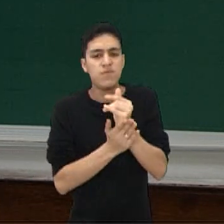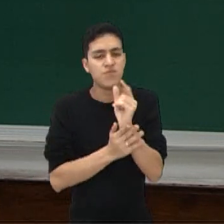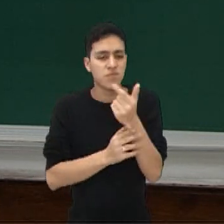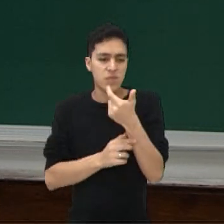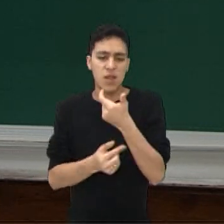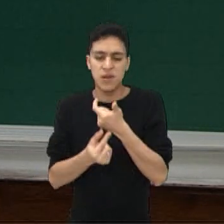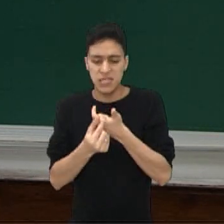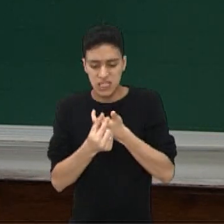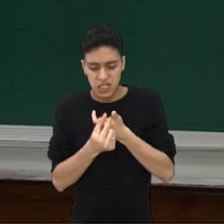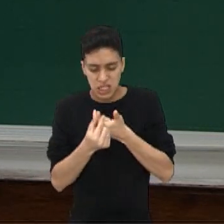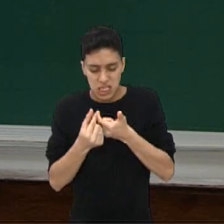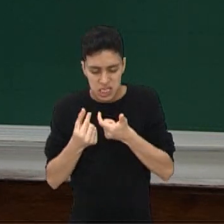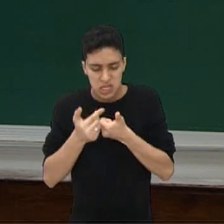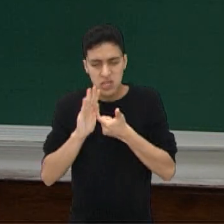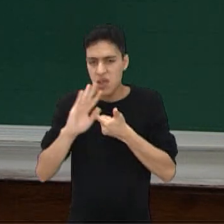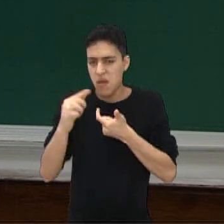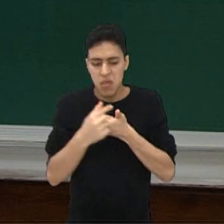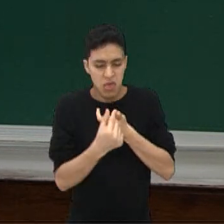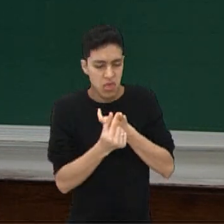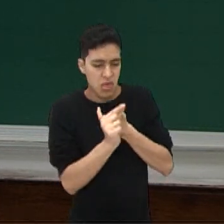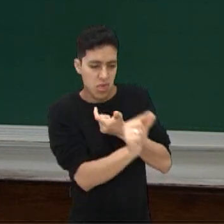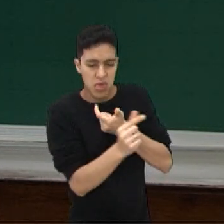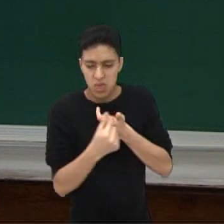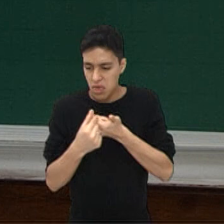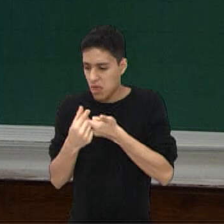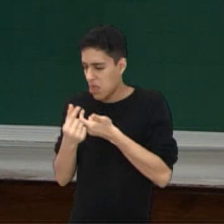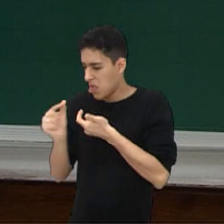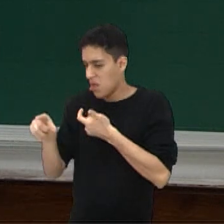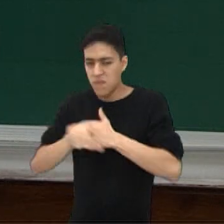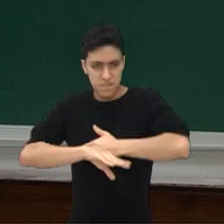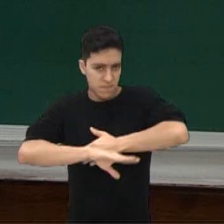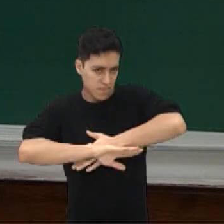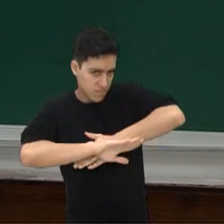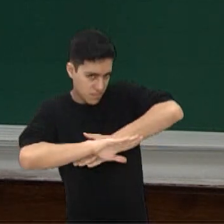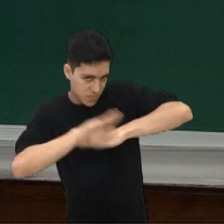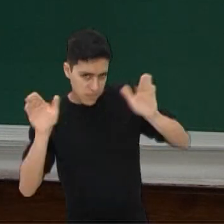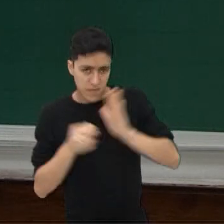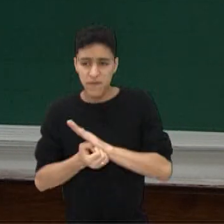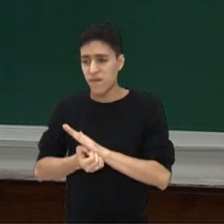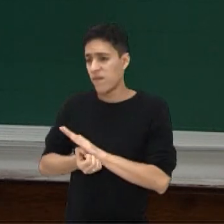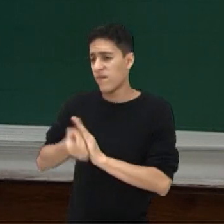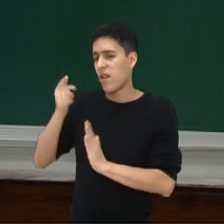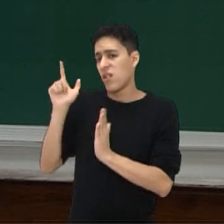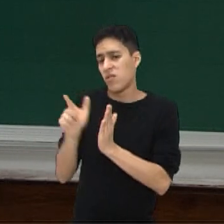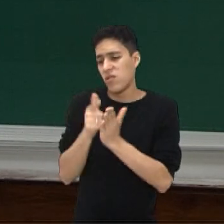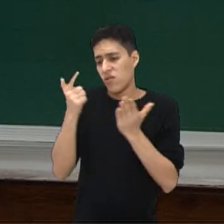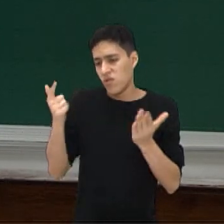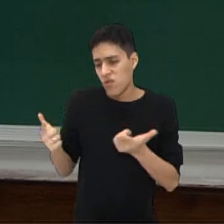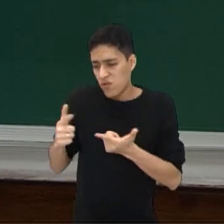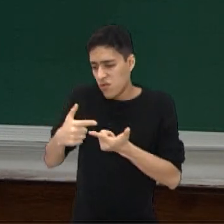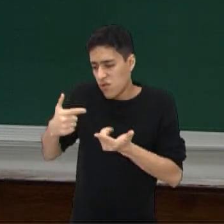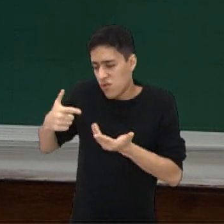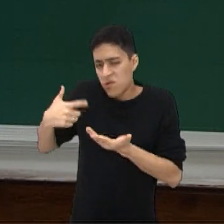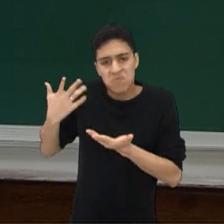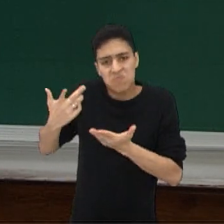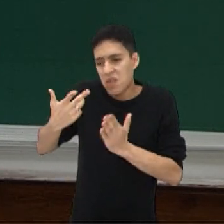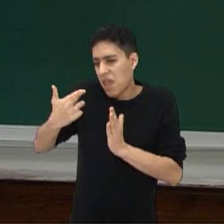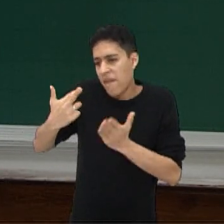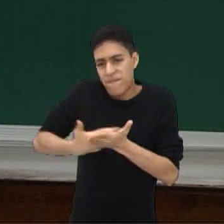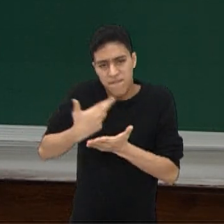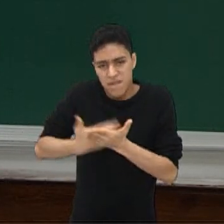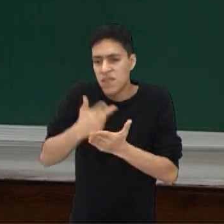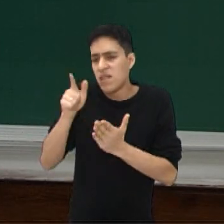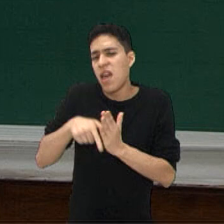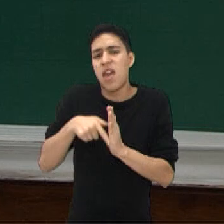tá? Só as iniciais também já vai estar certo. Várias revistas, os jornais fazem isso. É uma particularidade do gênero